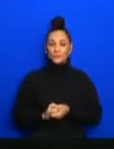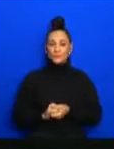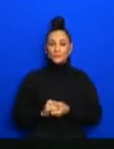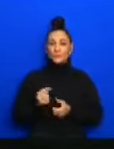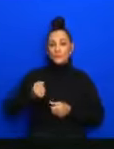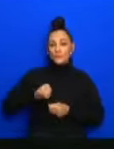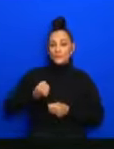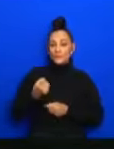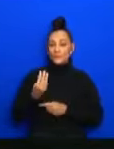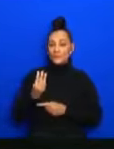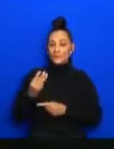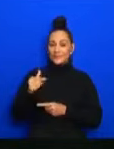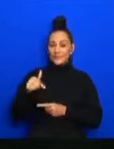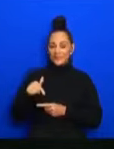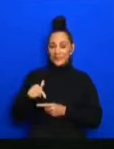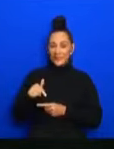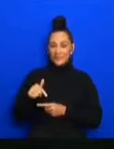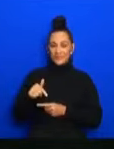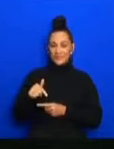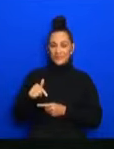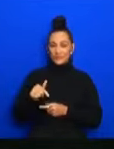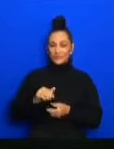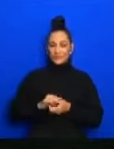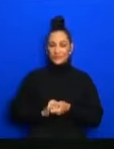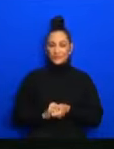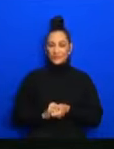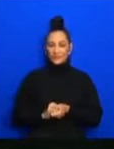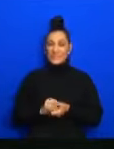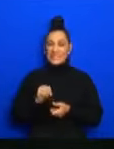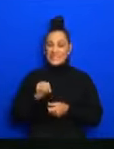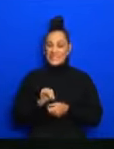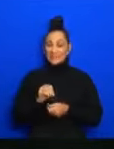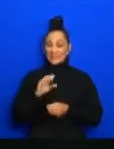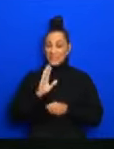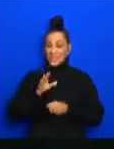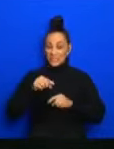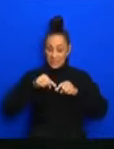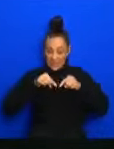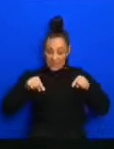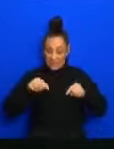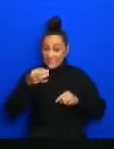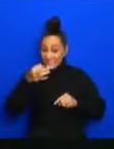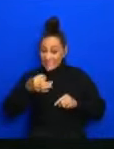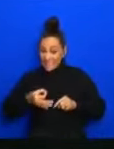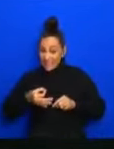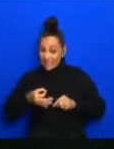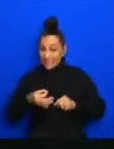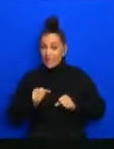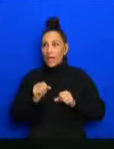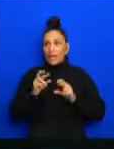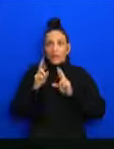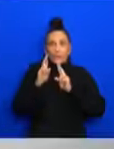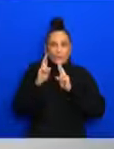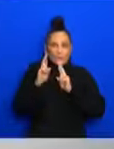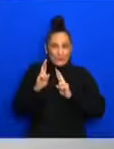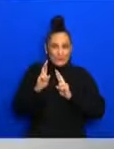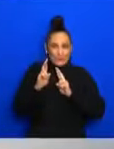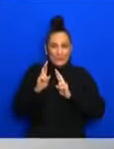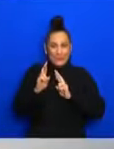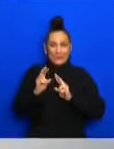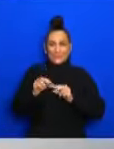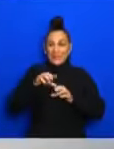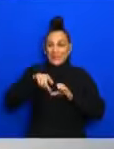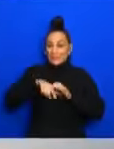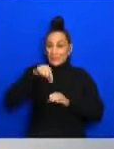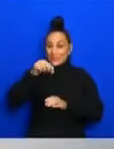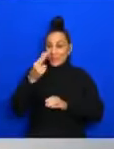E esse é o número 37. Se você já acertou esses 6 números, agora torce para acertar